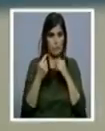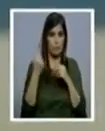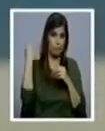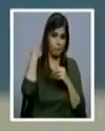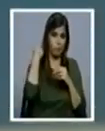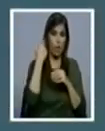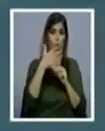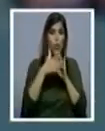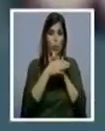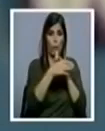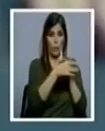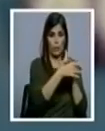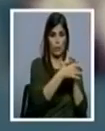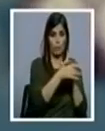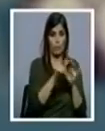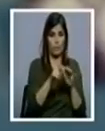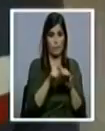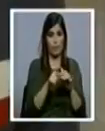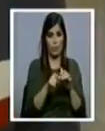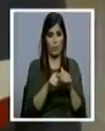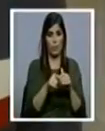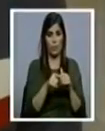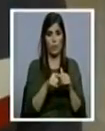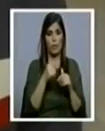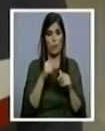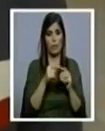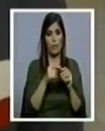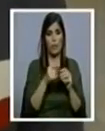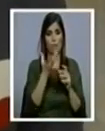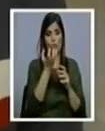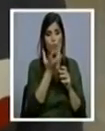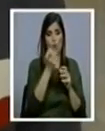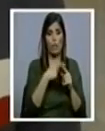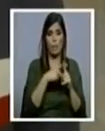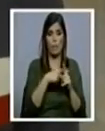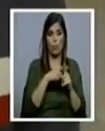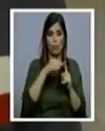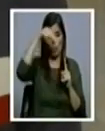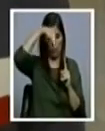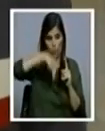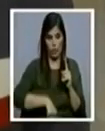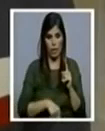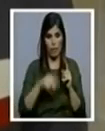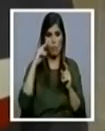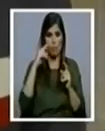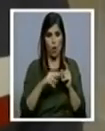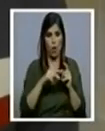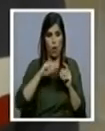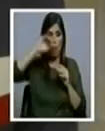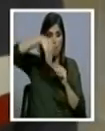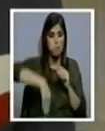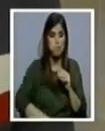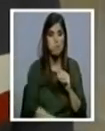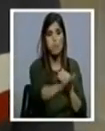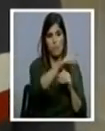de tubarões. Este transmissor, não é um transmissor, um logger, tem um sensor de temperatura e profundidade, portanto conseguimos ver os mergulhos e a temperatura